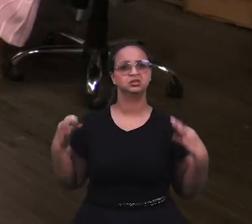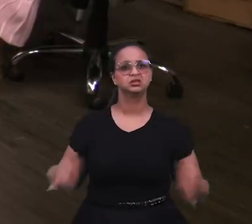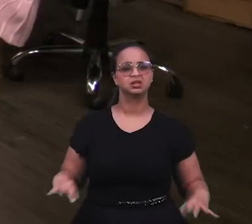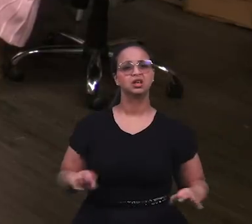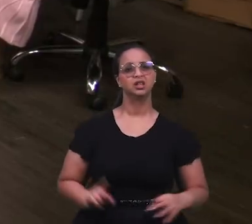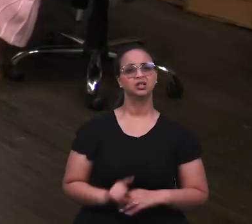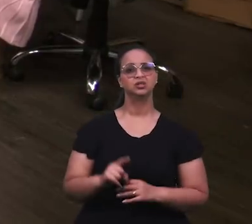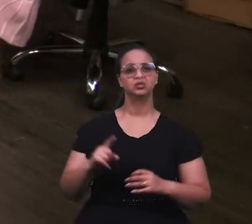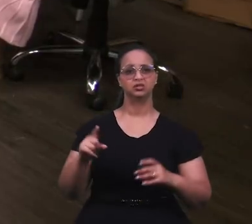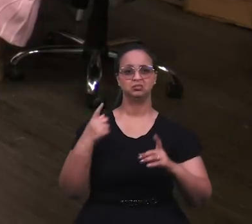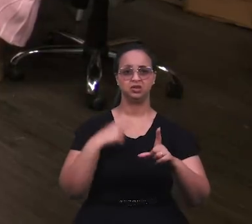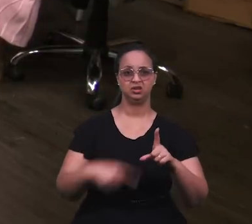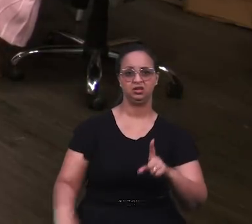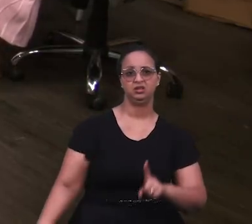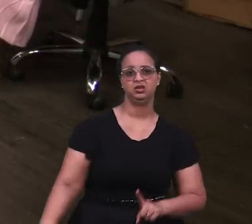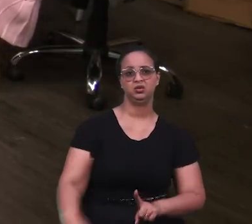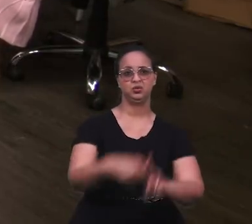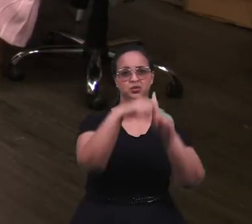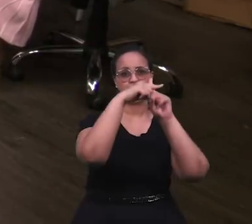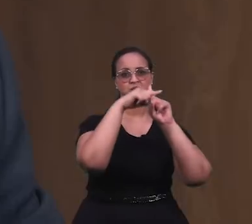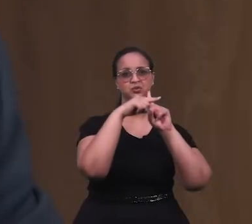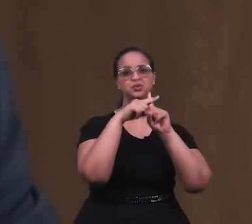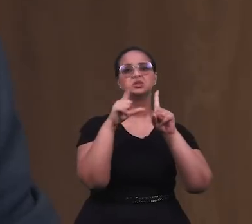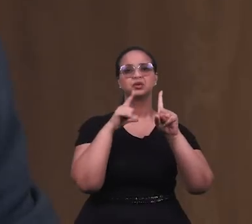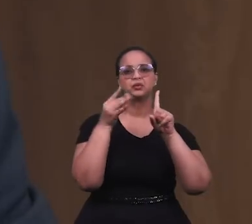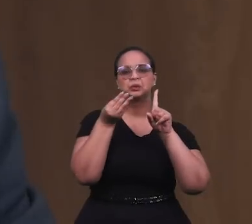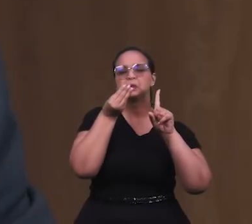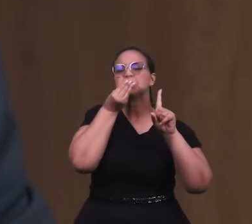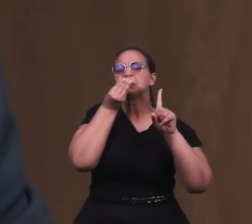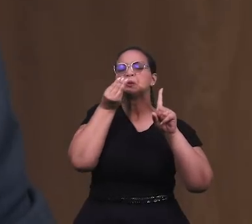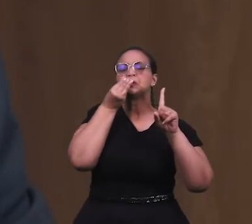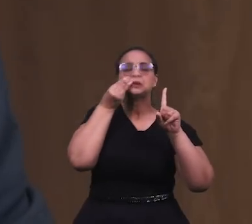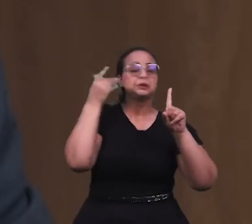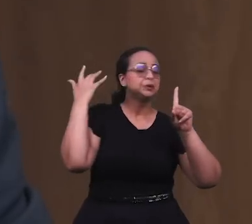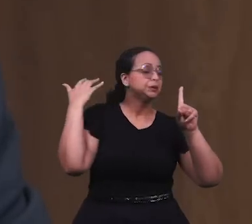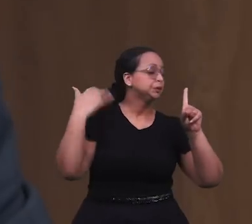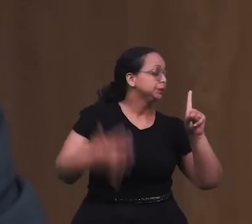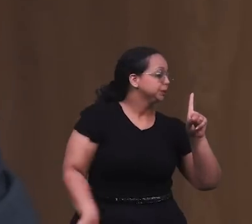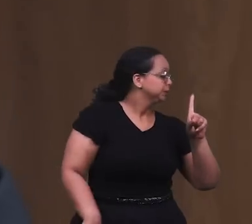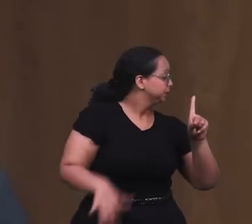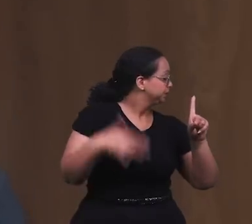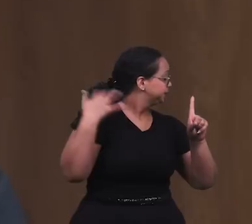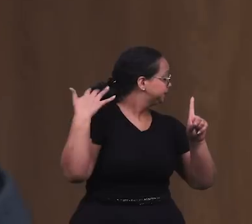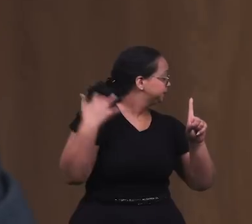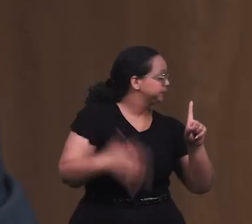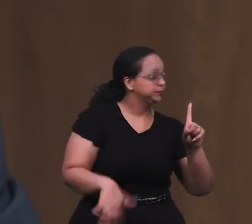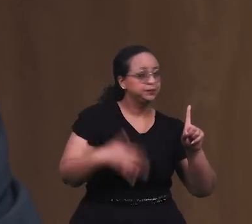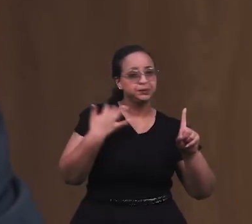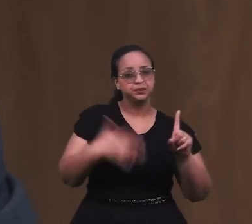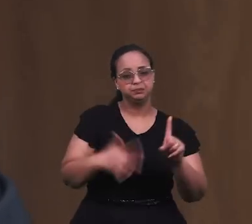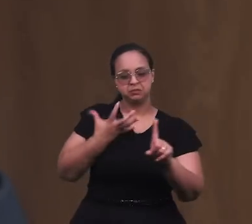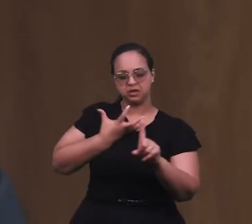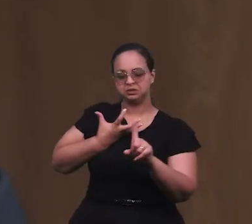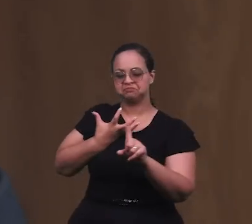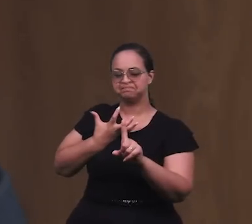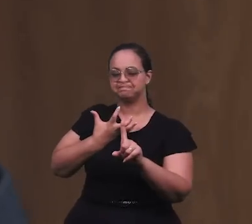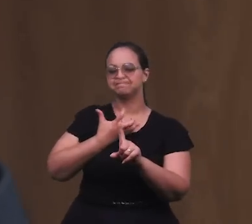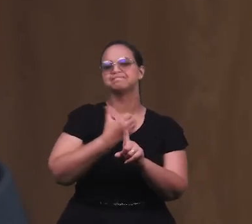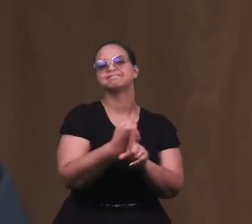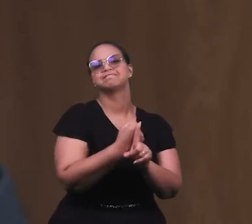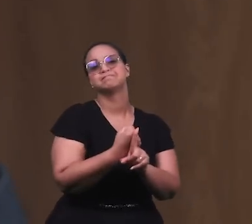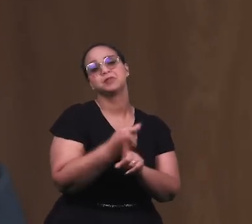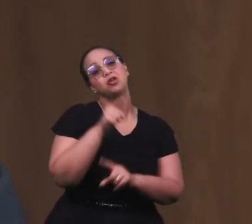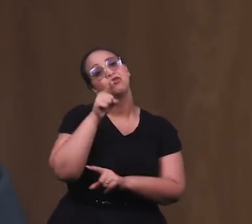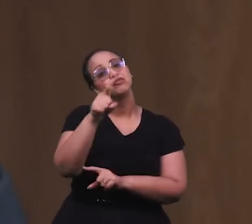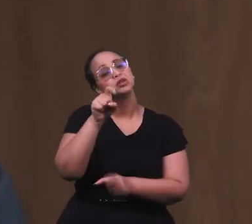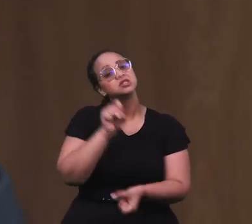ele recebeu ali com o hisopo a amargura. Ele tomou o fel. Ele levou toda a nossa amargura para